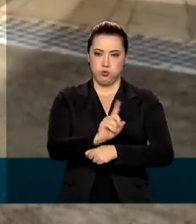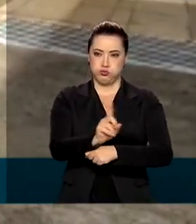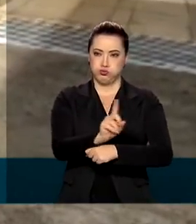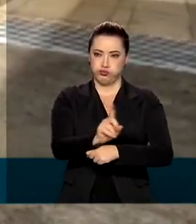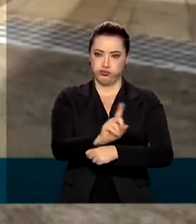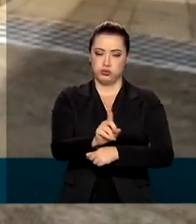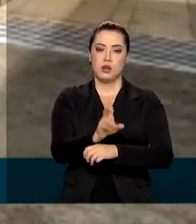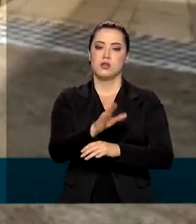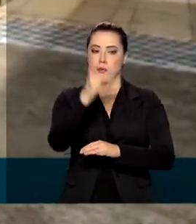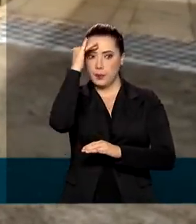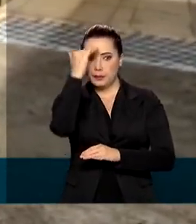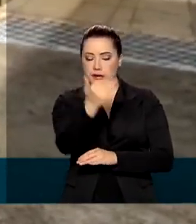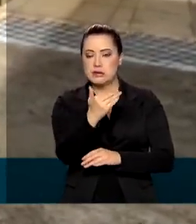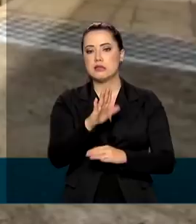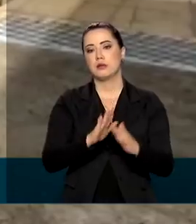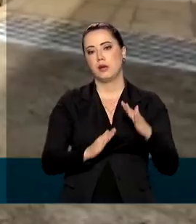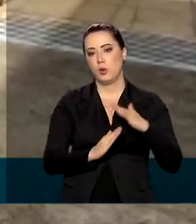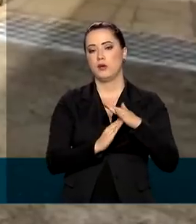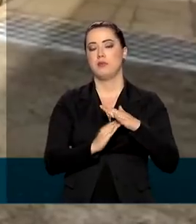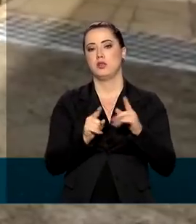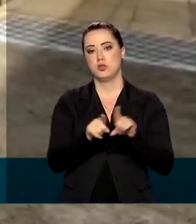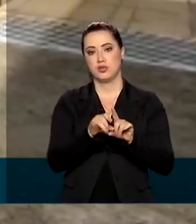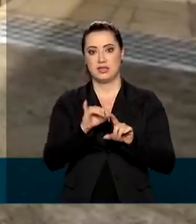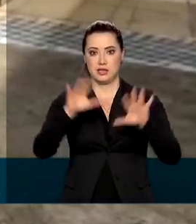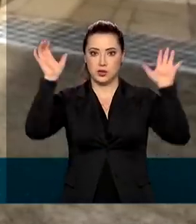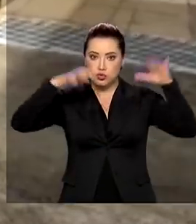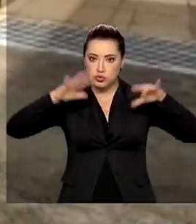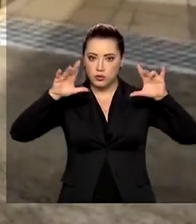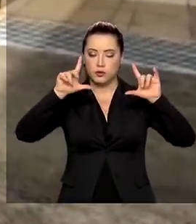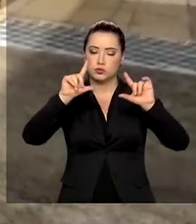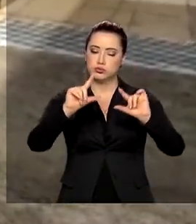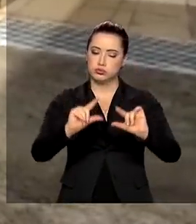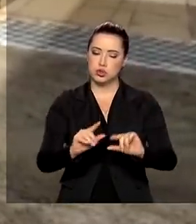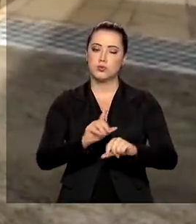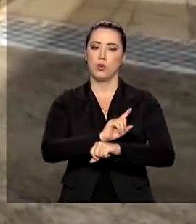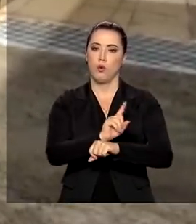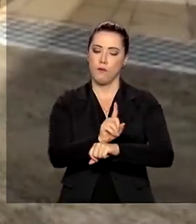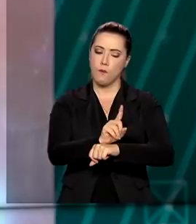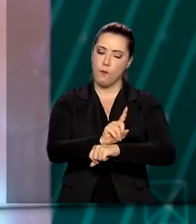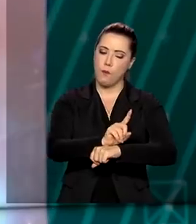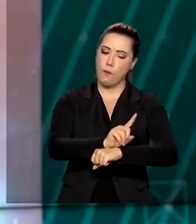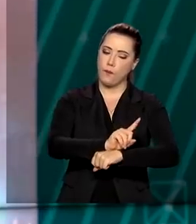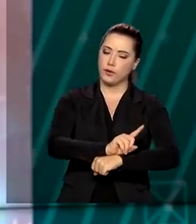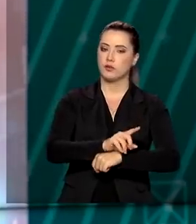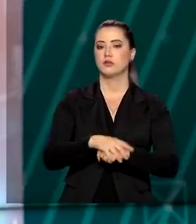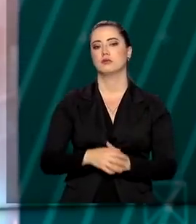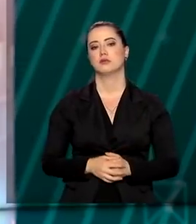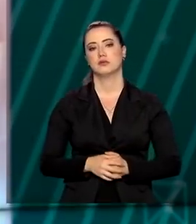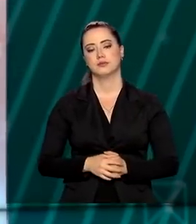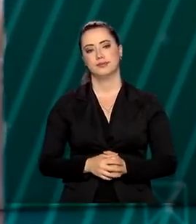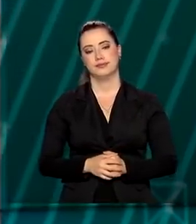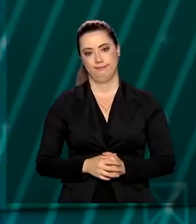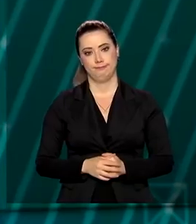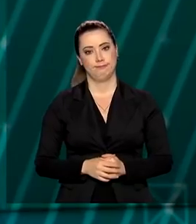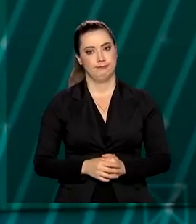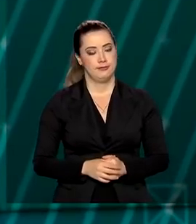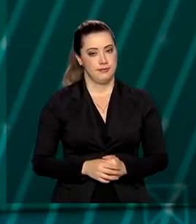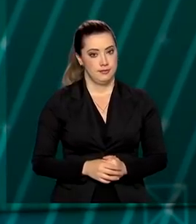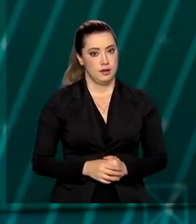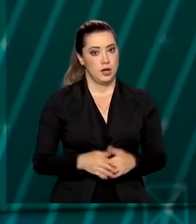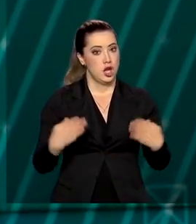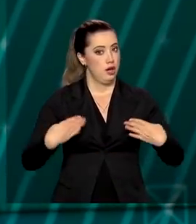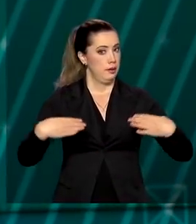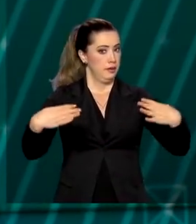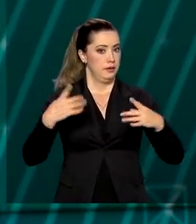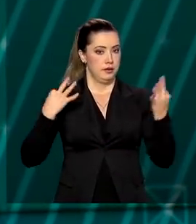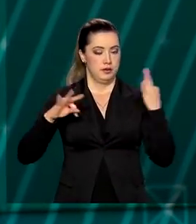de chuvas, reduzir a velocidade e aumentar a distância de segurança dos demais veículos. O Ministério do Turismo já